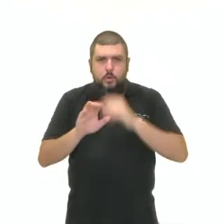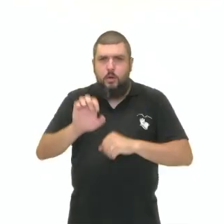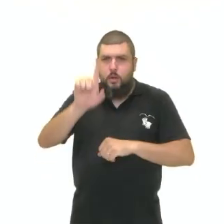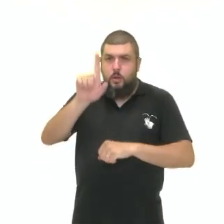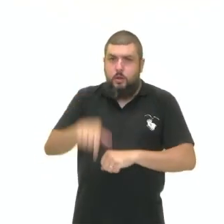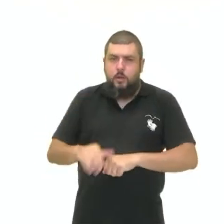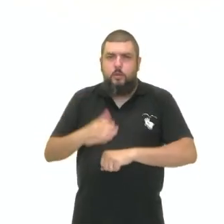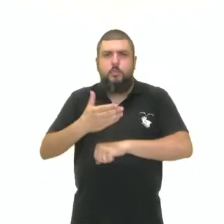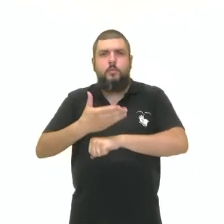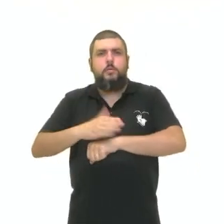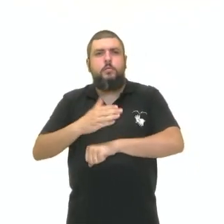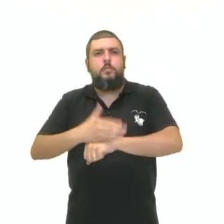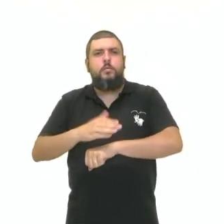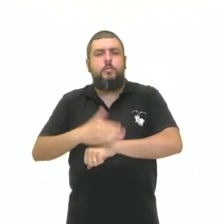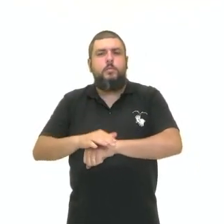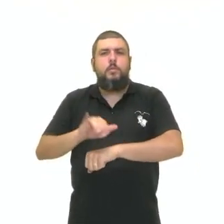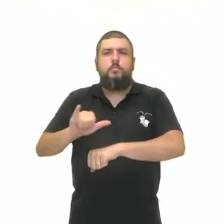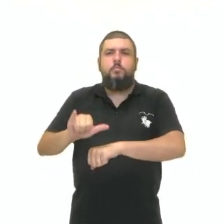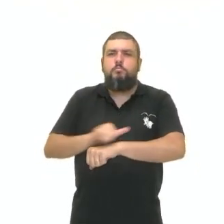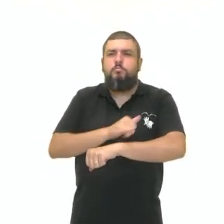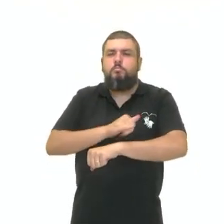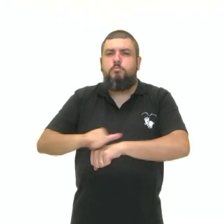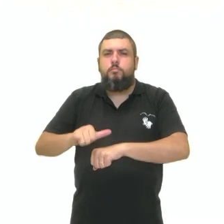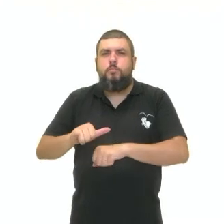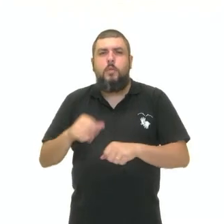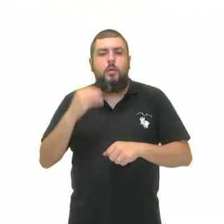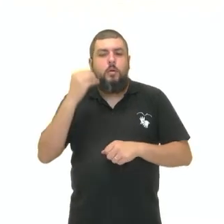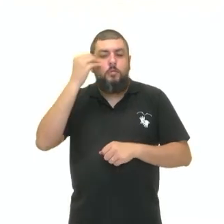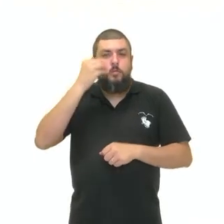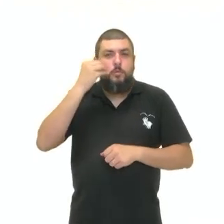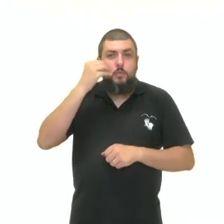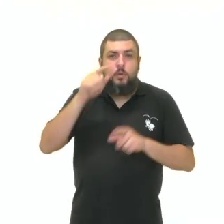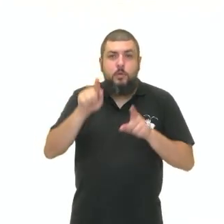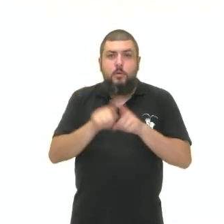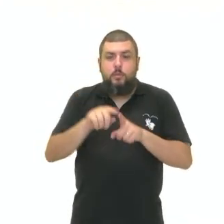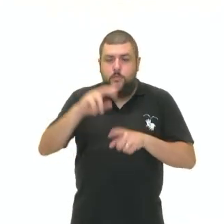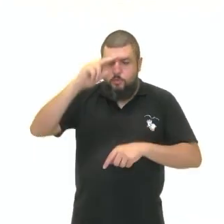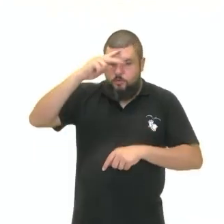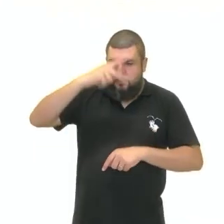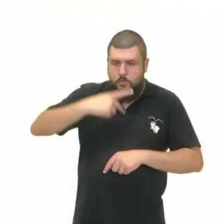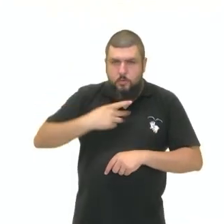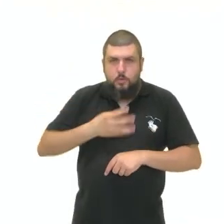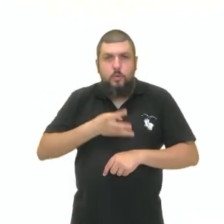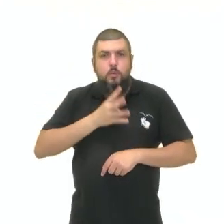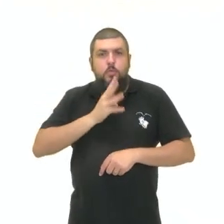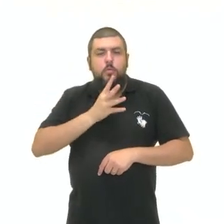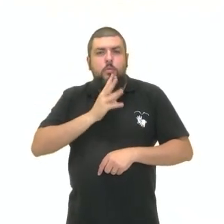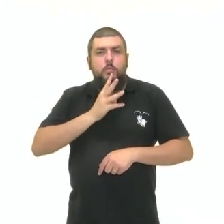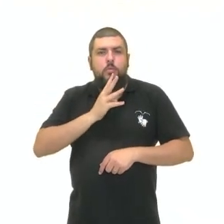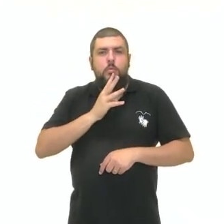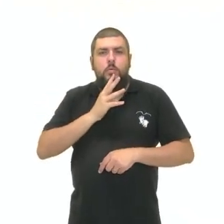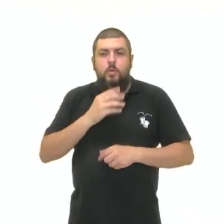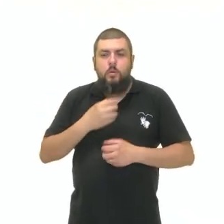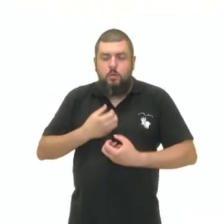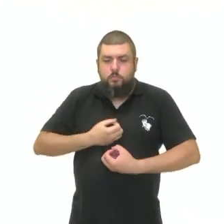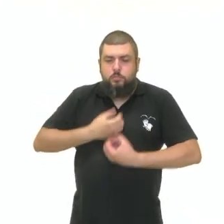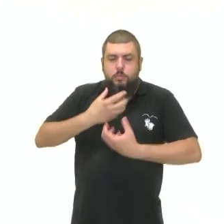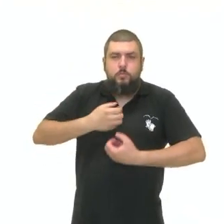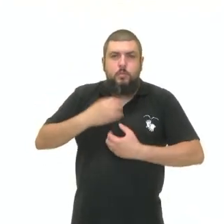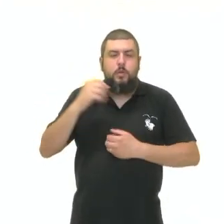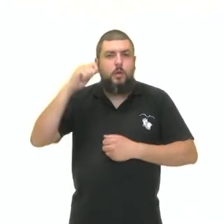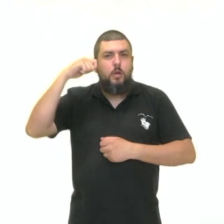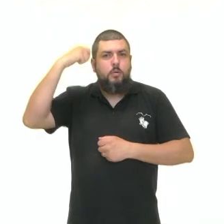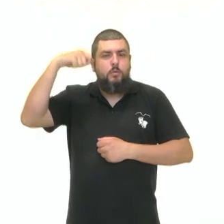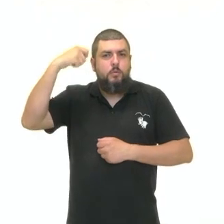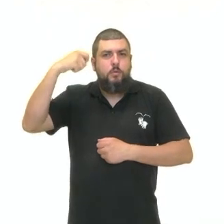técnicas, experimentação e autoconhecimento é que se desenvolve os atores, mas também nós podemos